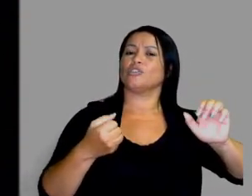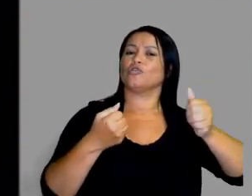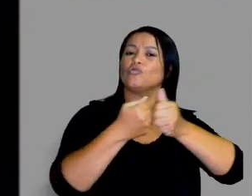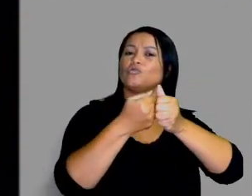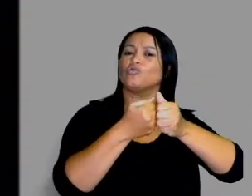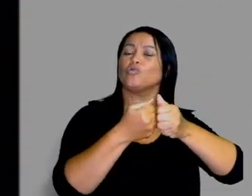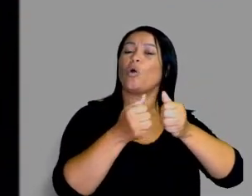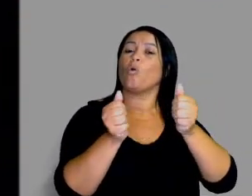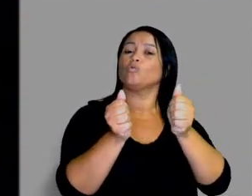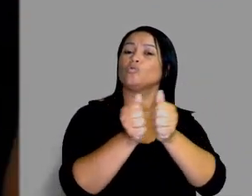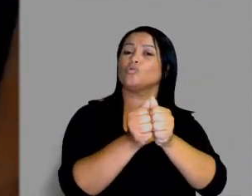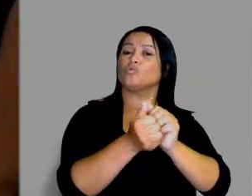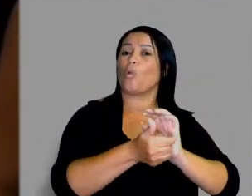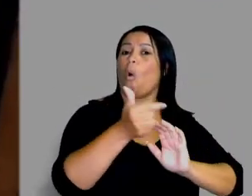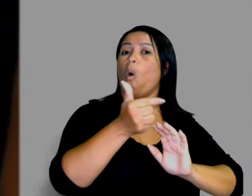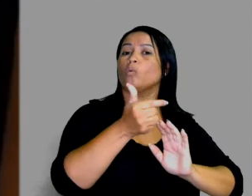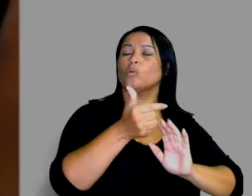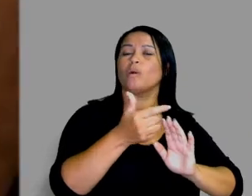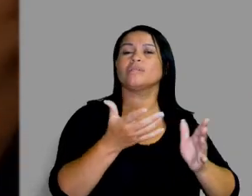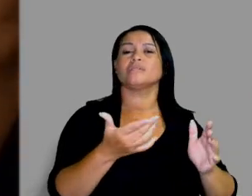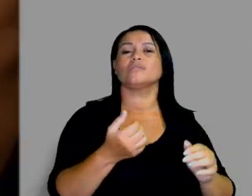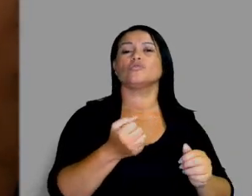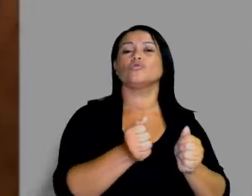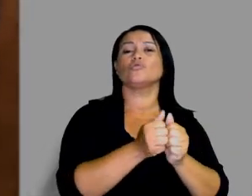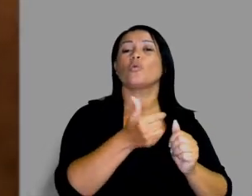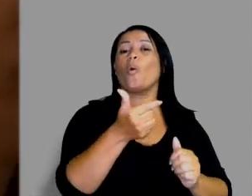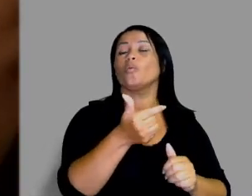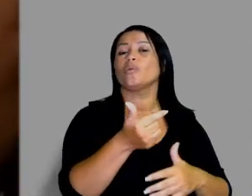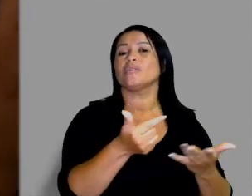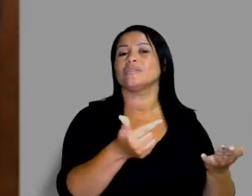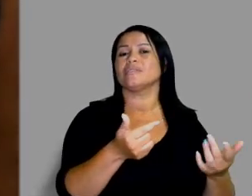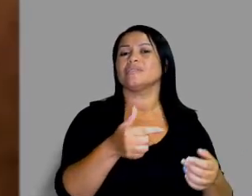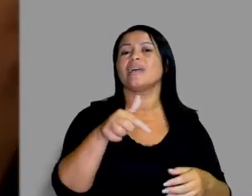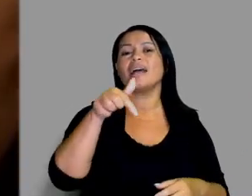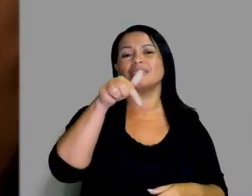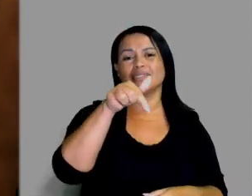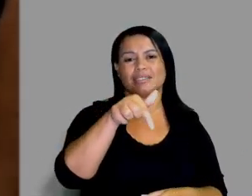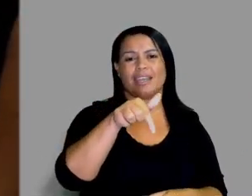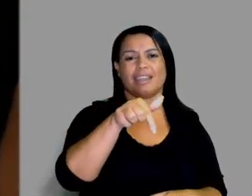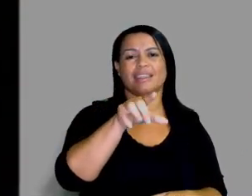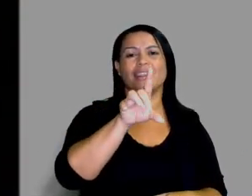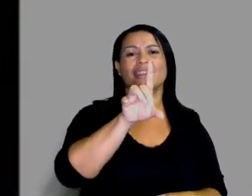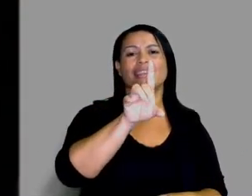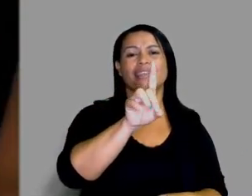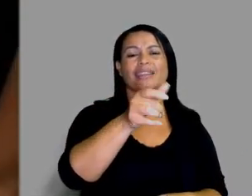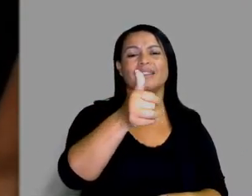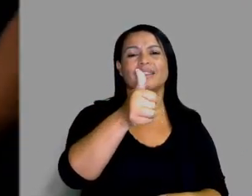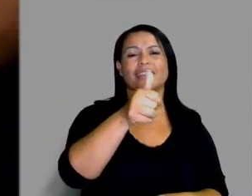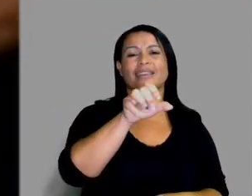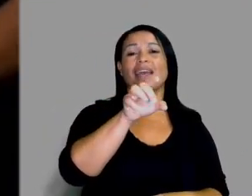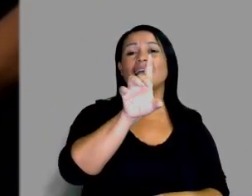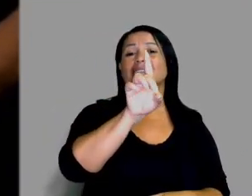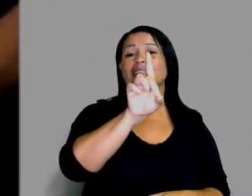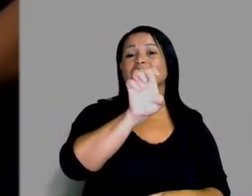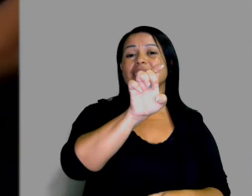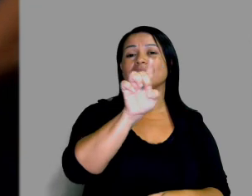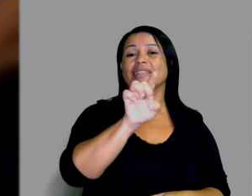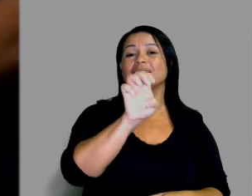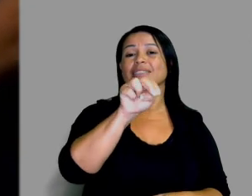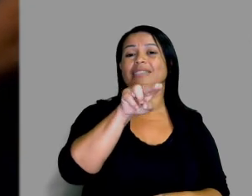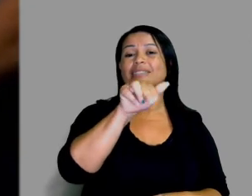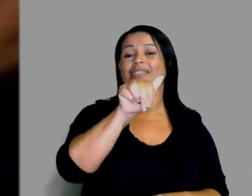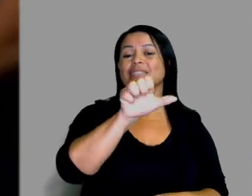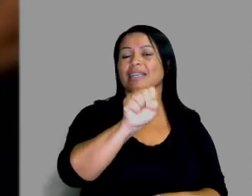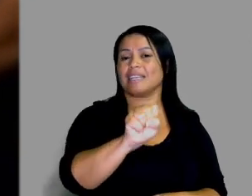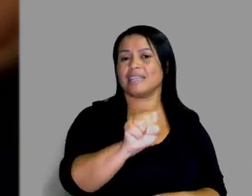do 2? E aí? 7 dezenas de unidades. Ou